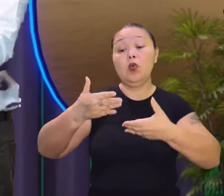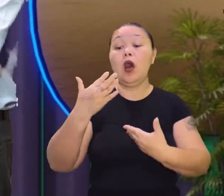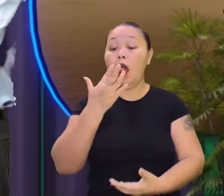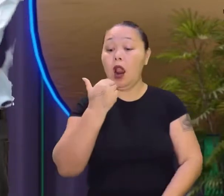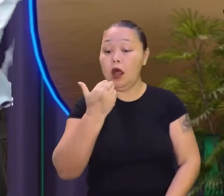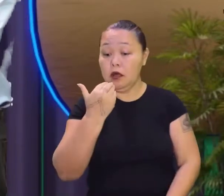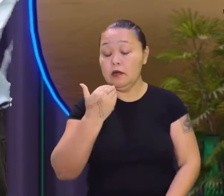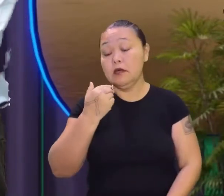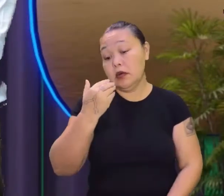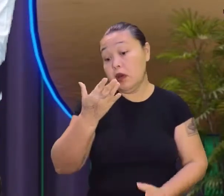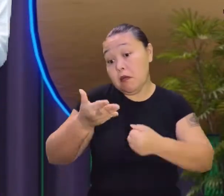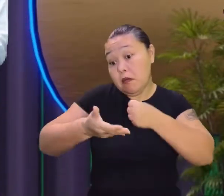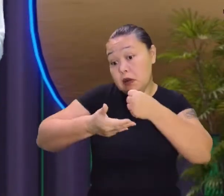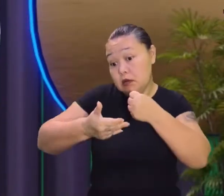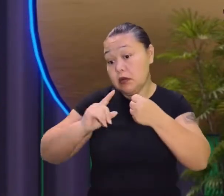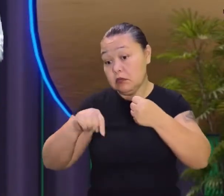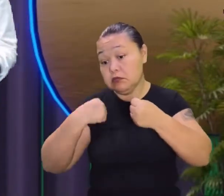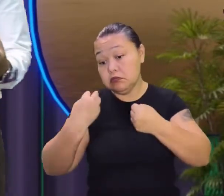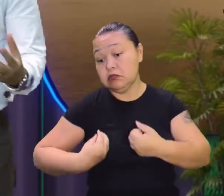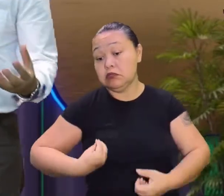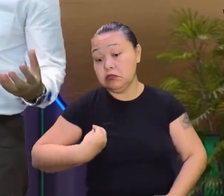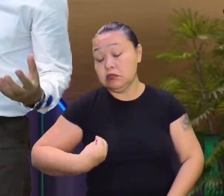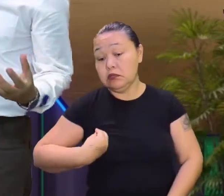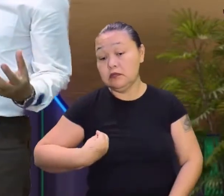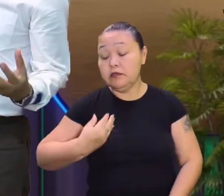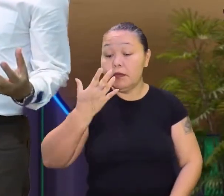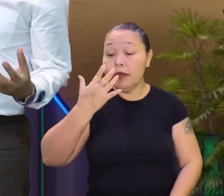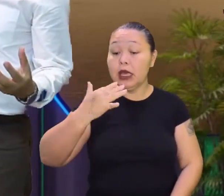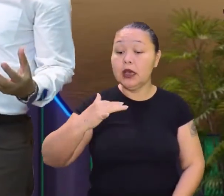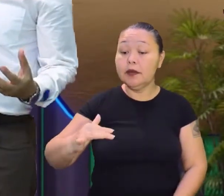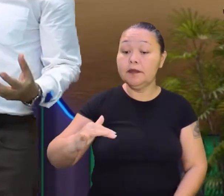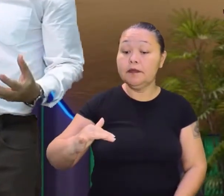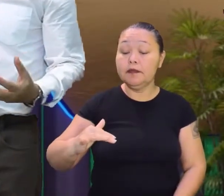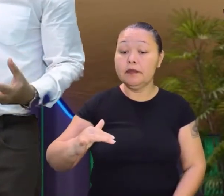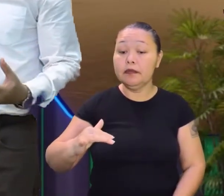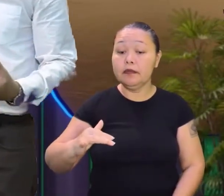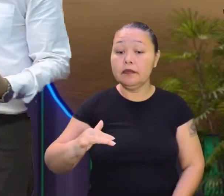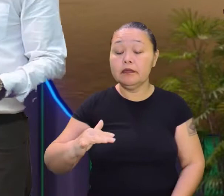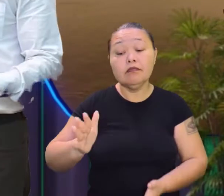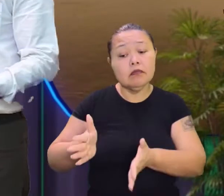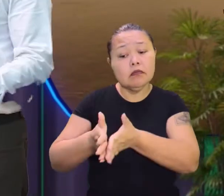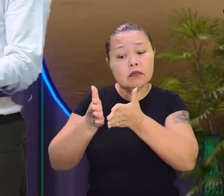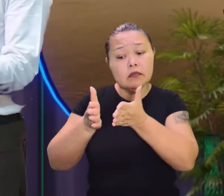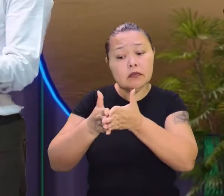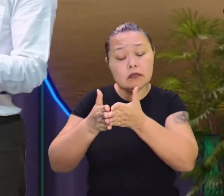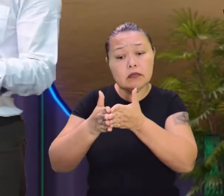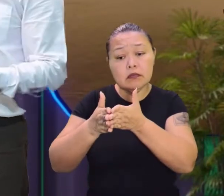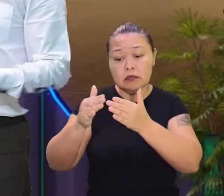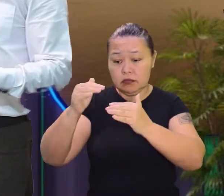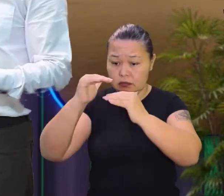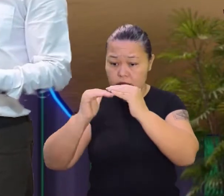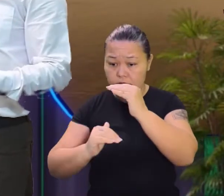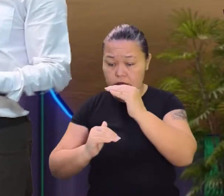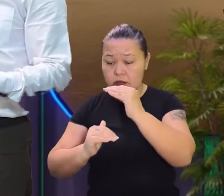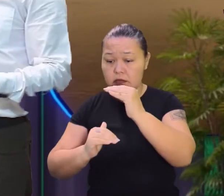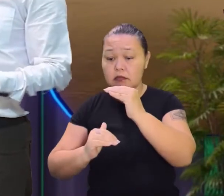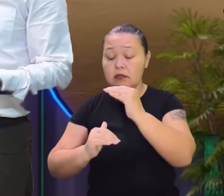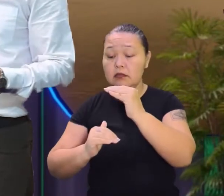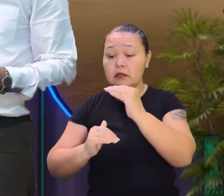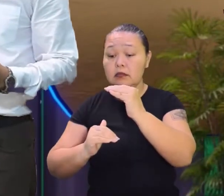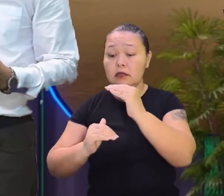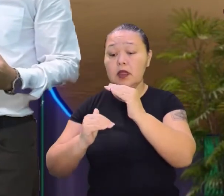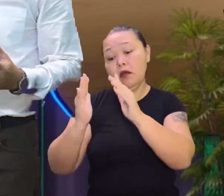para a nossa sobrevivência. Exato. Uma criança que é pobre ou está abaixo da linha da